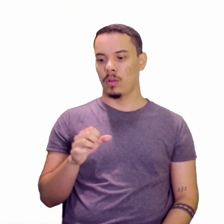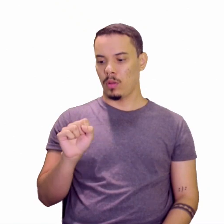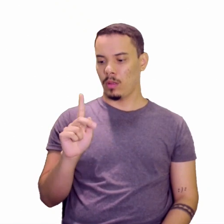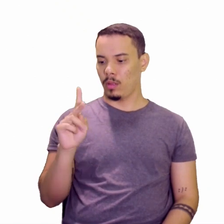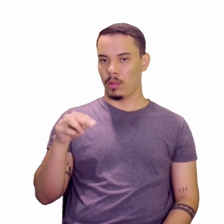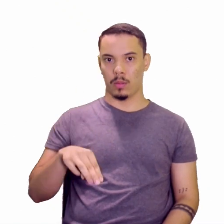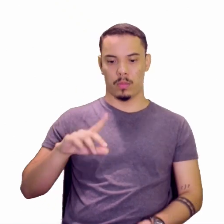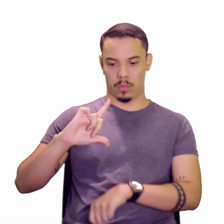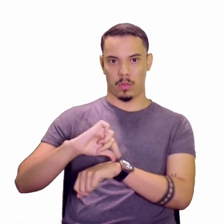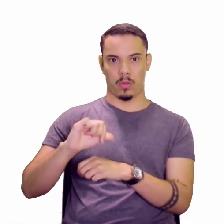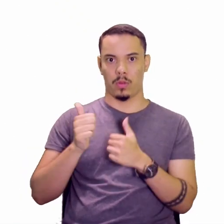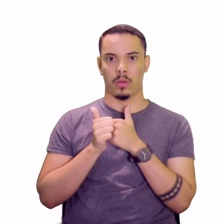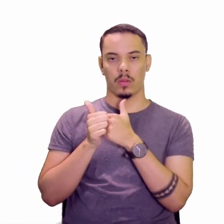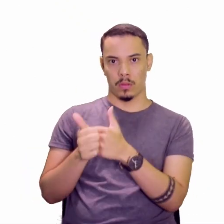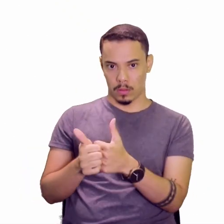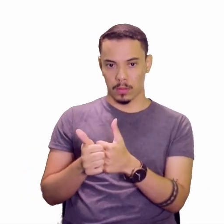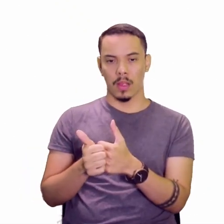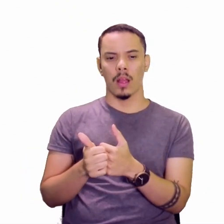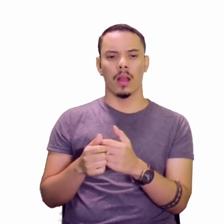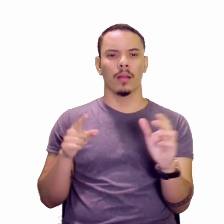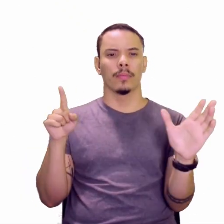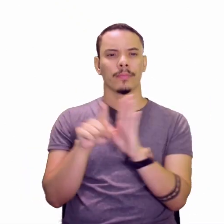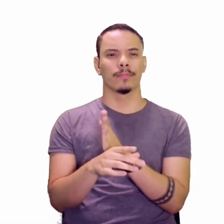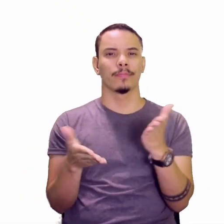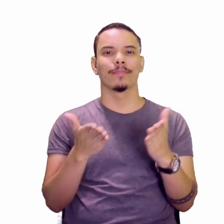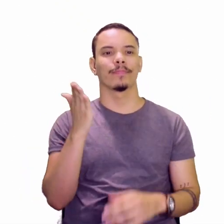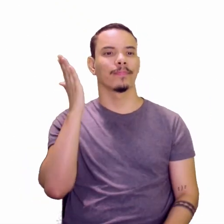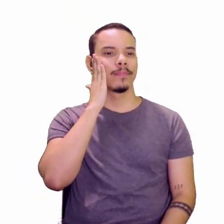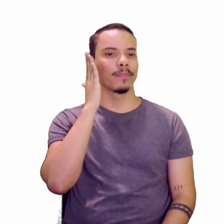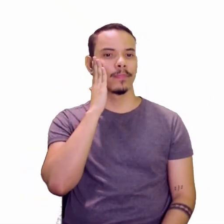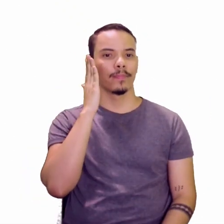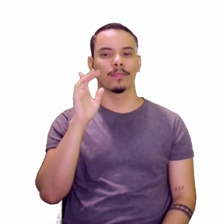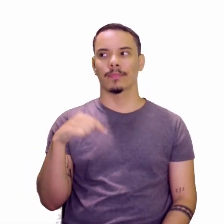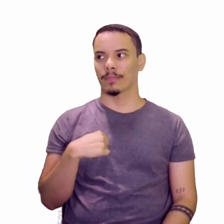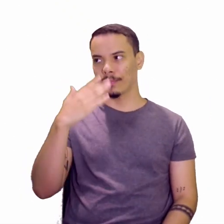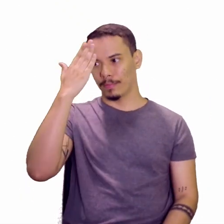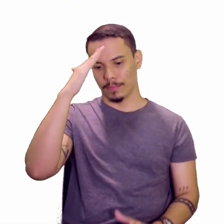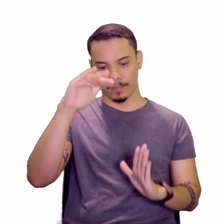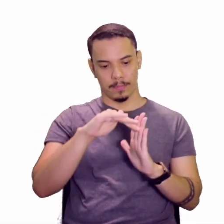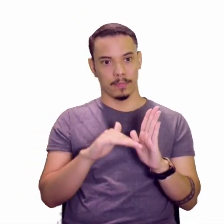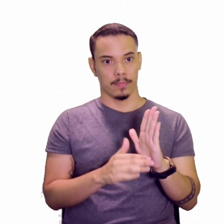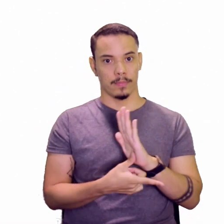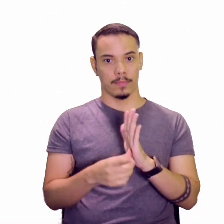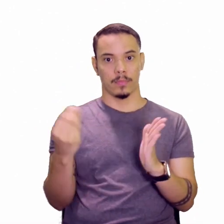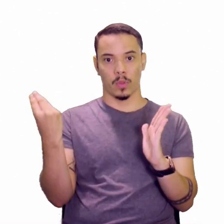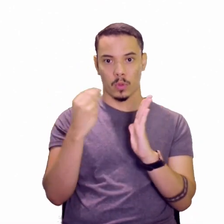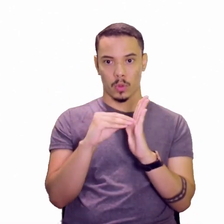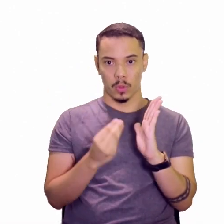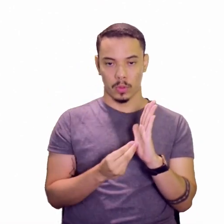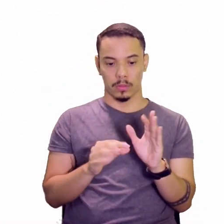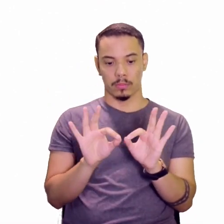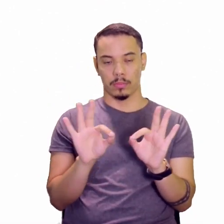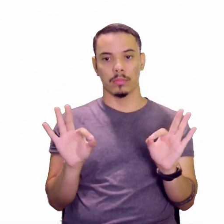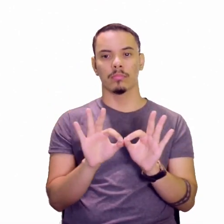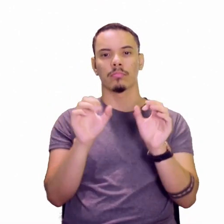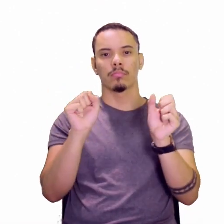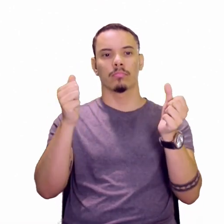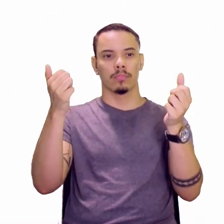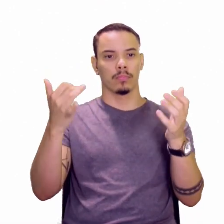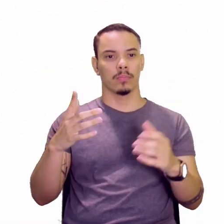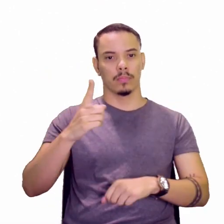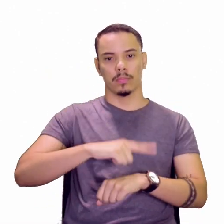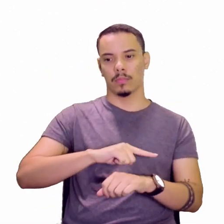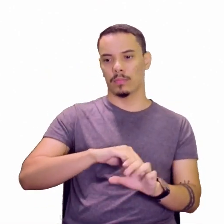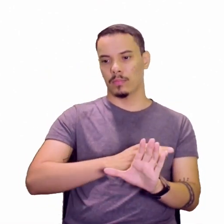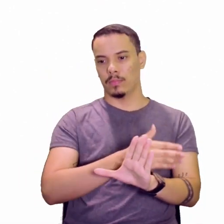hora, certo? Lá vem a perguntinha bacana. Considerando os trechos marcados pelas setas, pode dizer que o tempo total